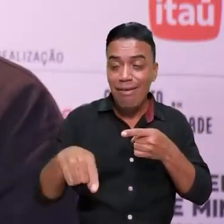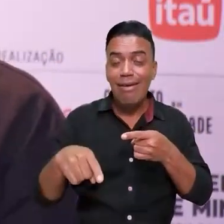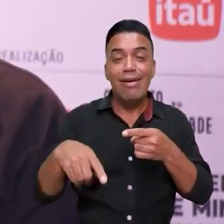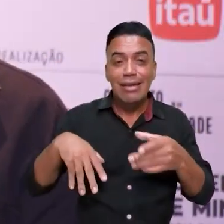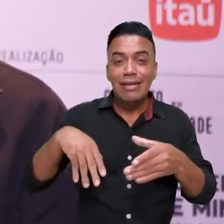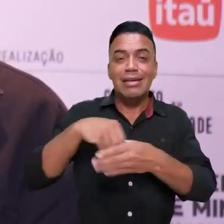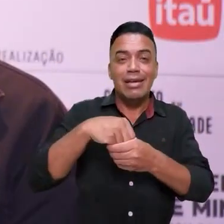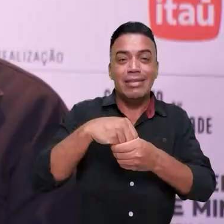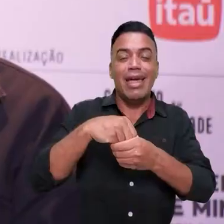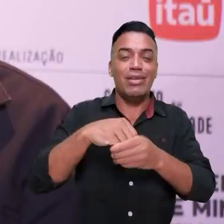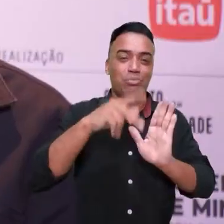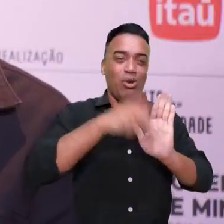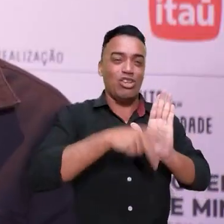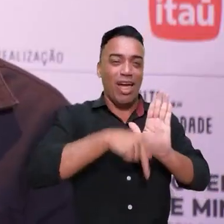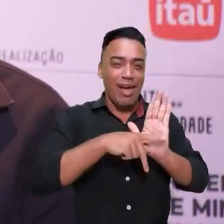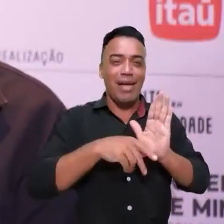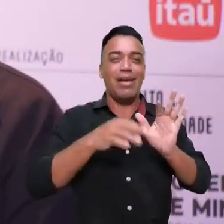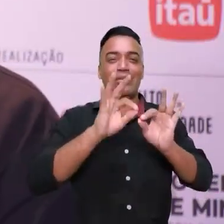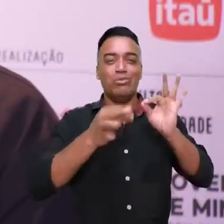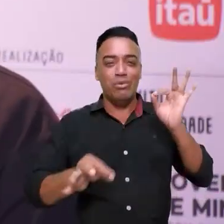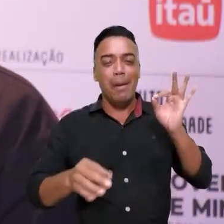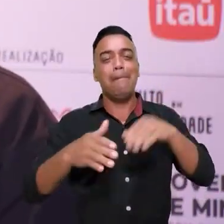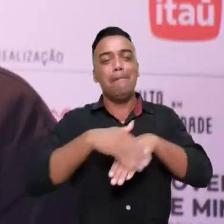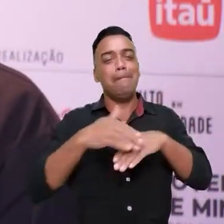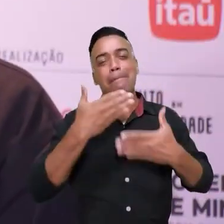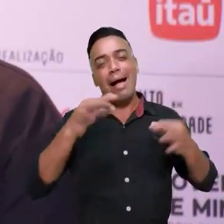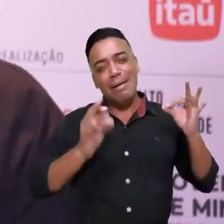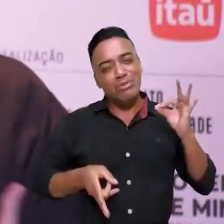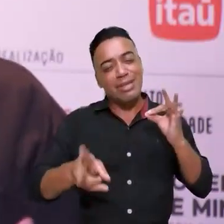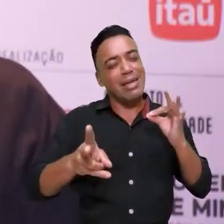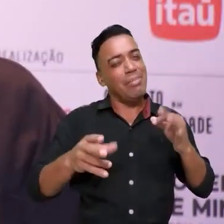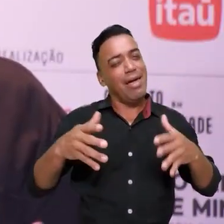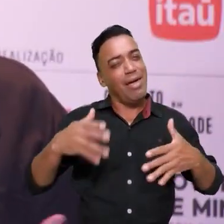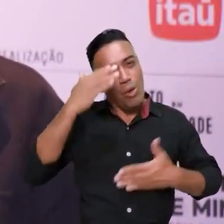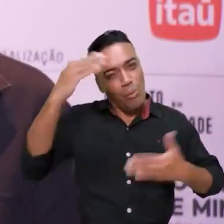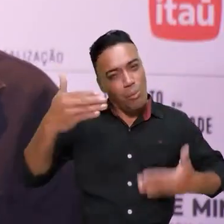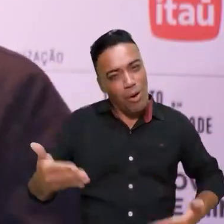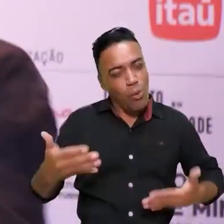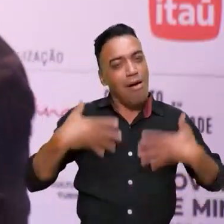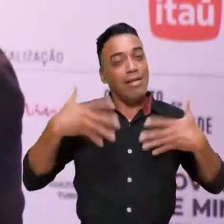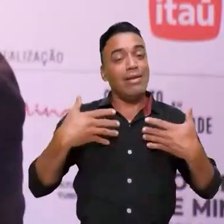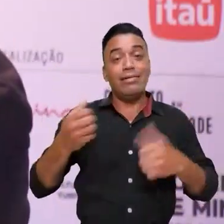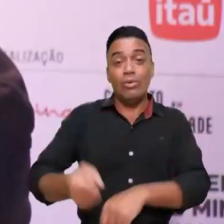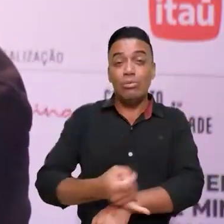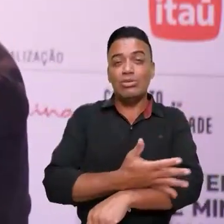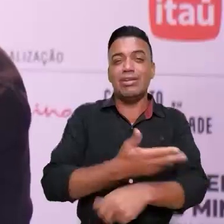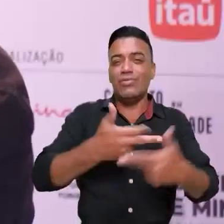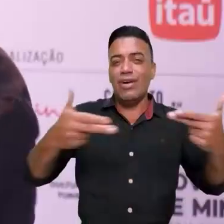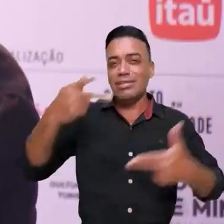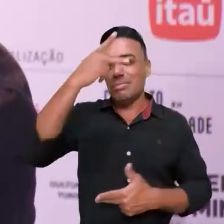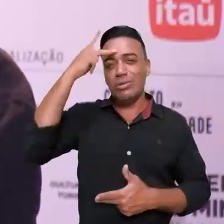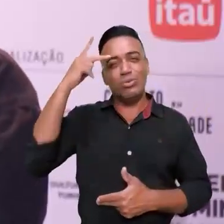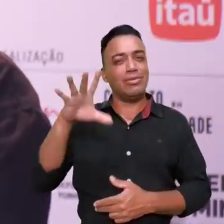fazer parte de um projeto como esse é mesmo uma honra e uma alegria enorme. Eu fico imensamente emocionado vendo tantas pessoas que eu